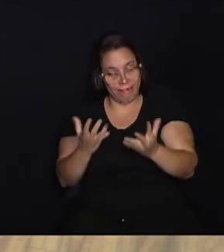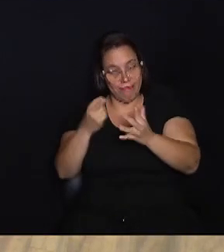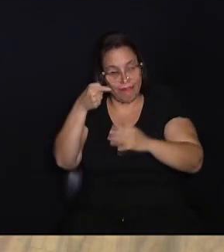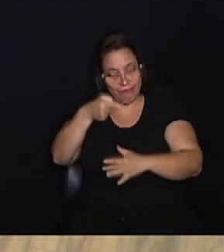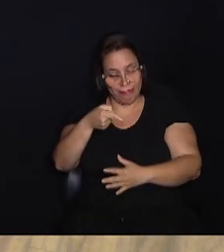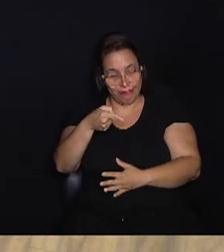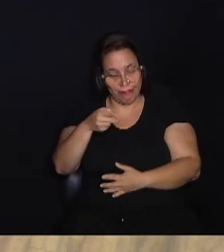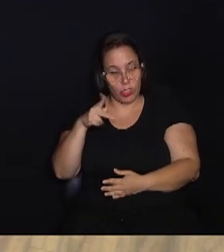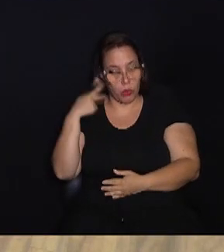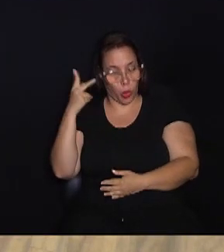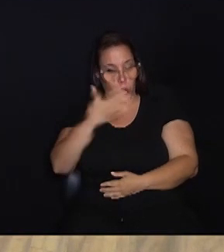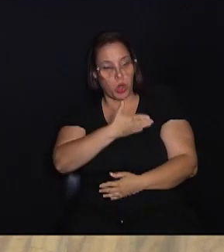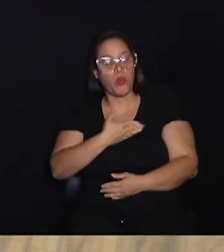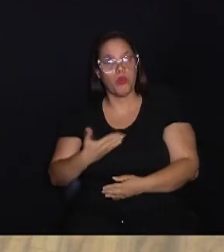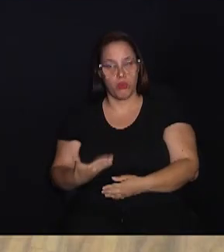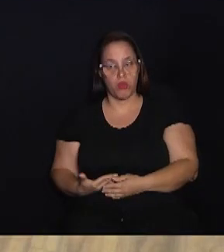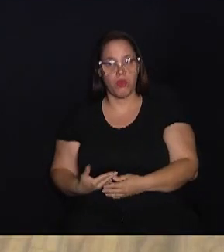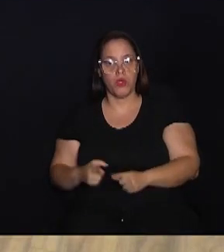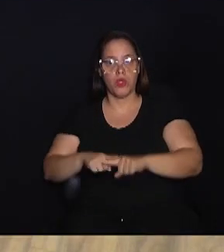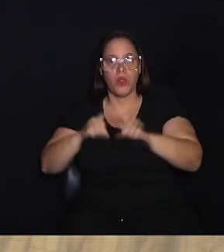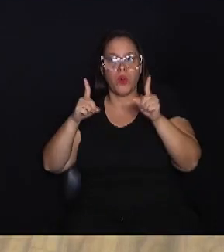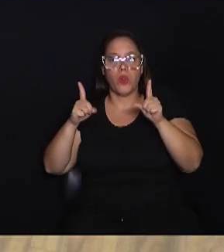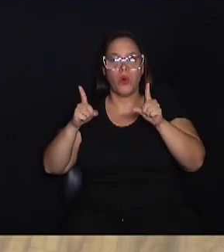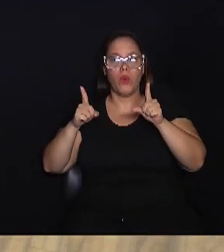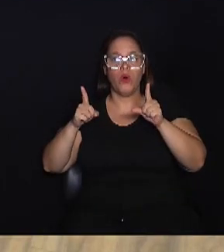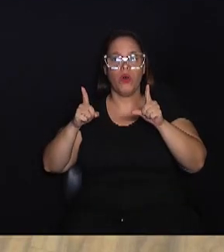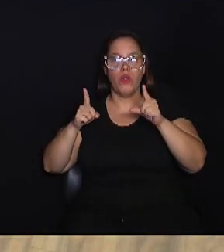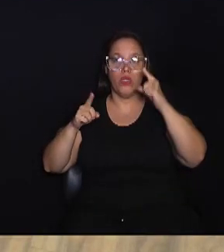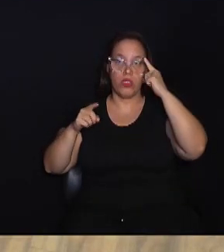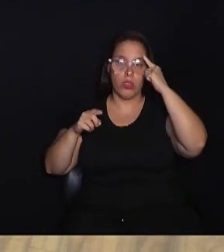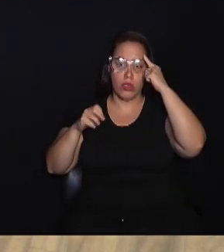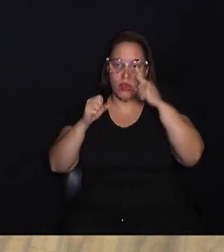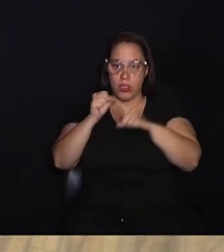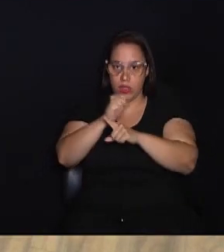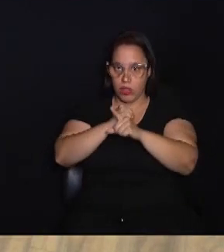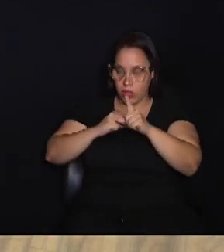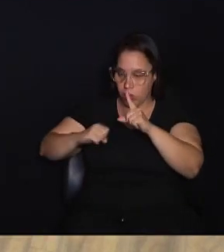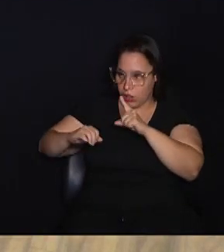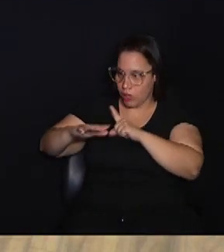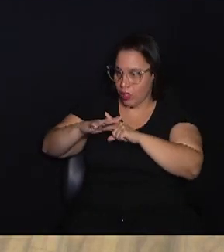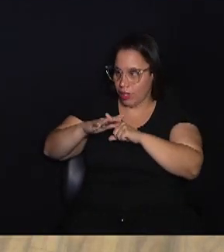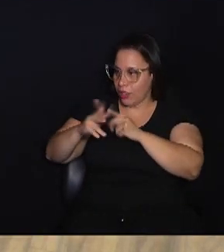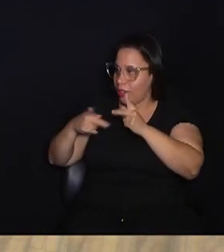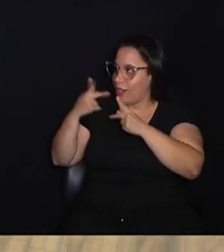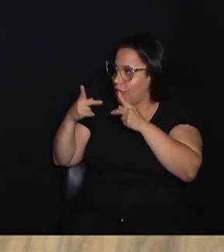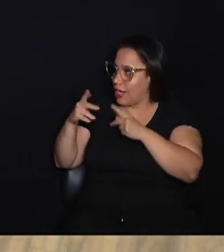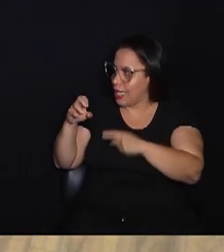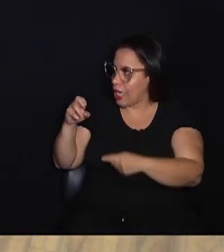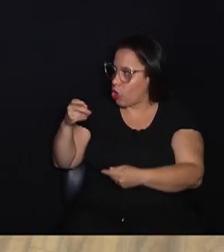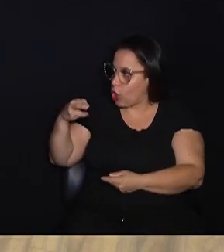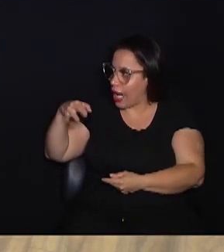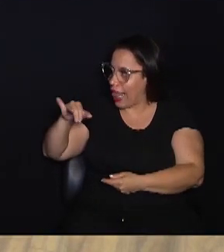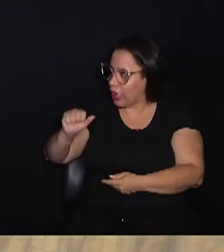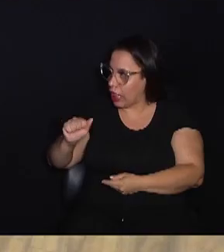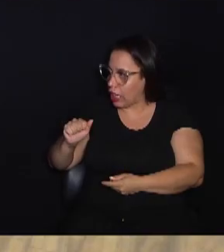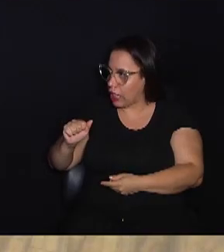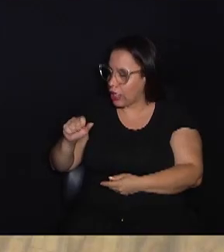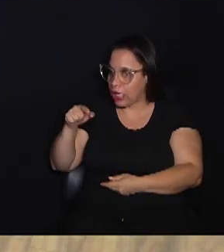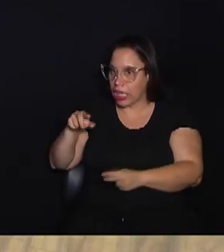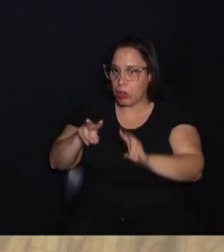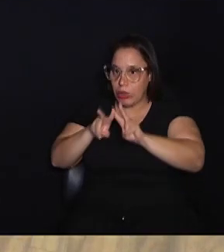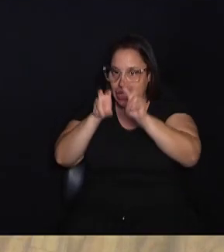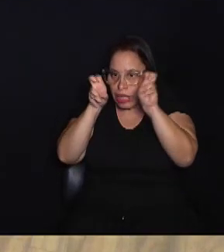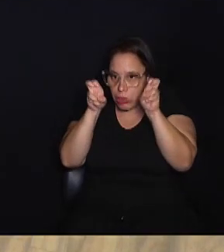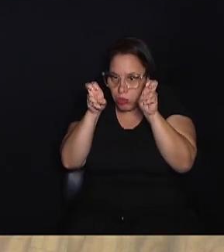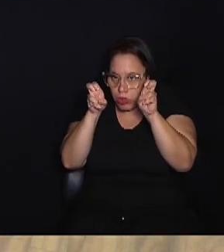com políticas públicas, mas outros setores da sociedade também. Eu só quero falar, ele falou cracolândia, esse é um termo que